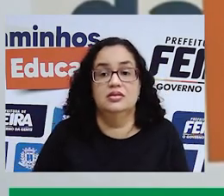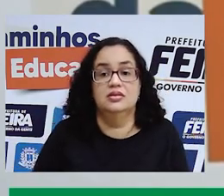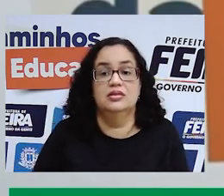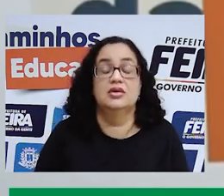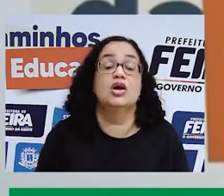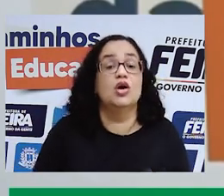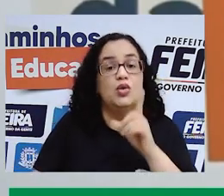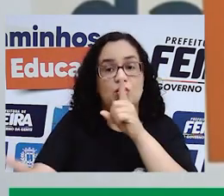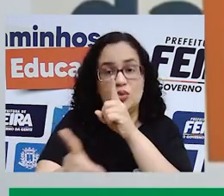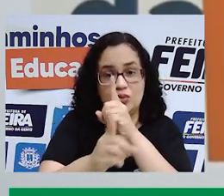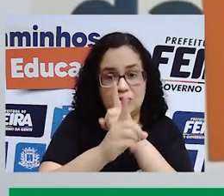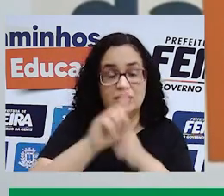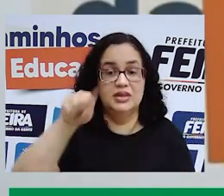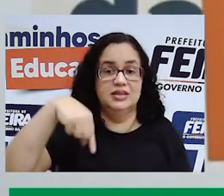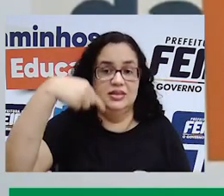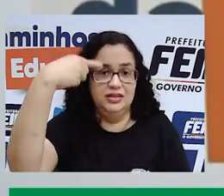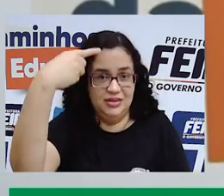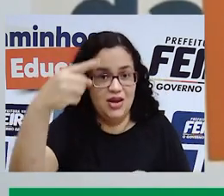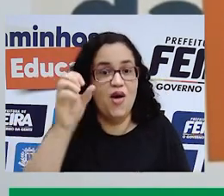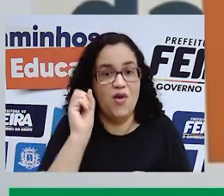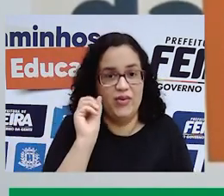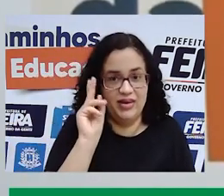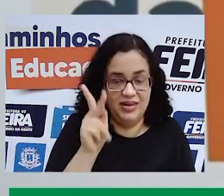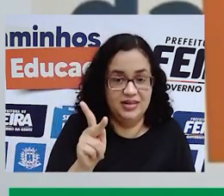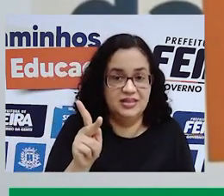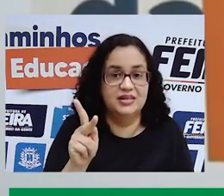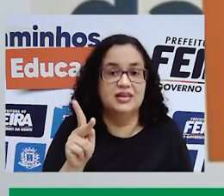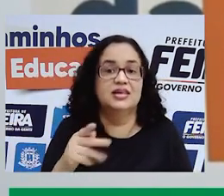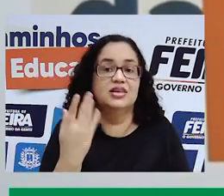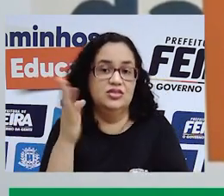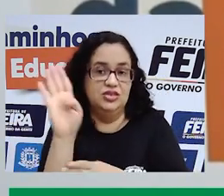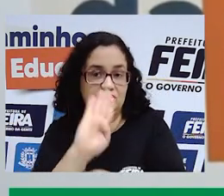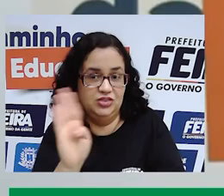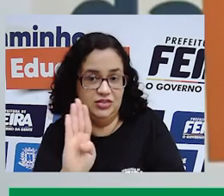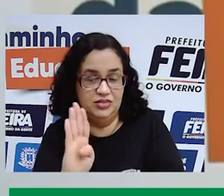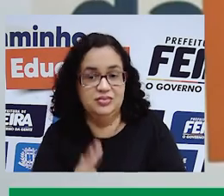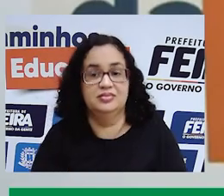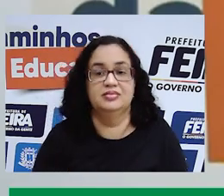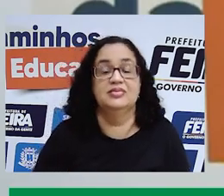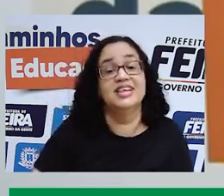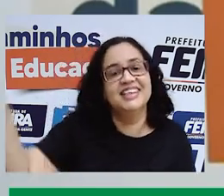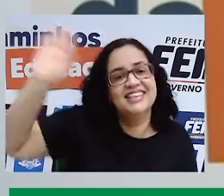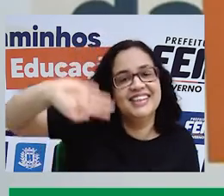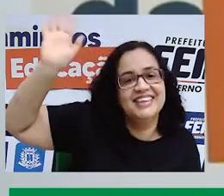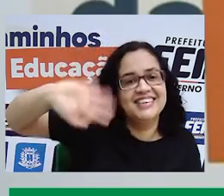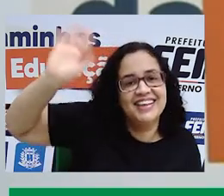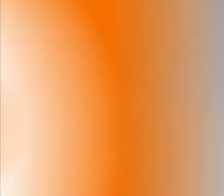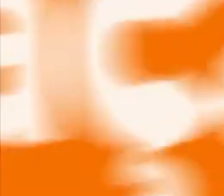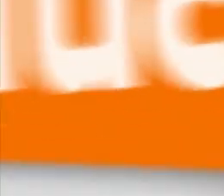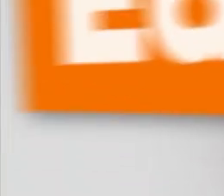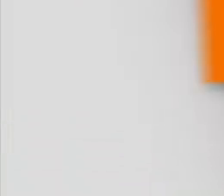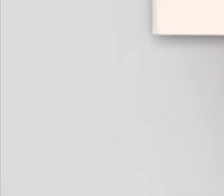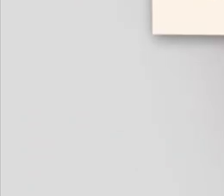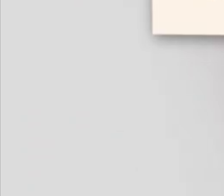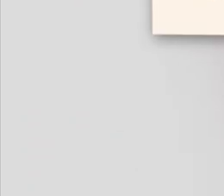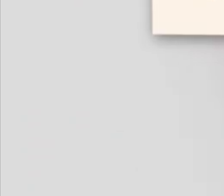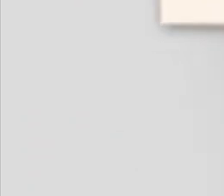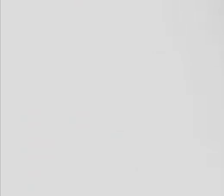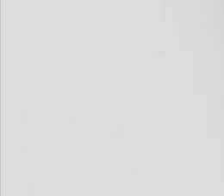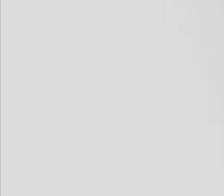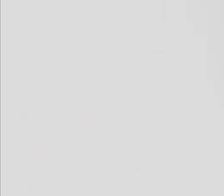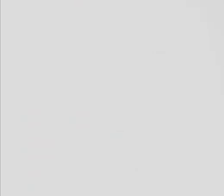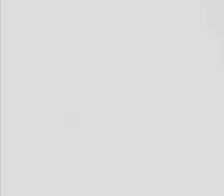E a gente se encontra depois, tá certo? Numa próxima videoaula. Tchau, tchau, turma!